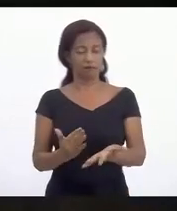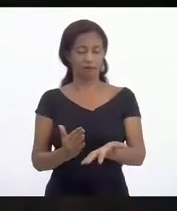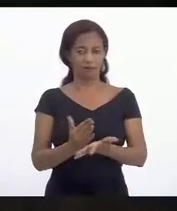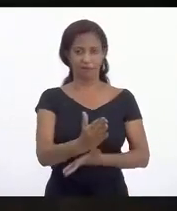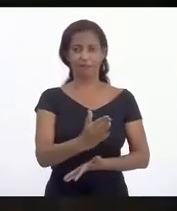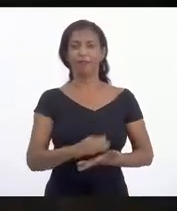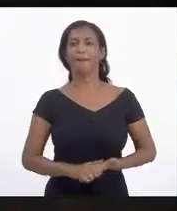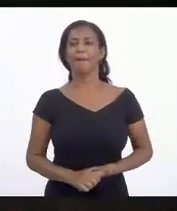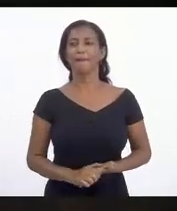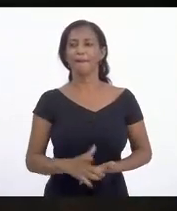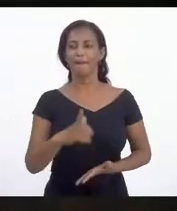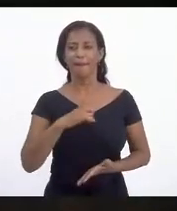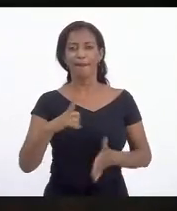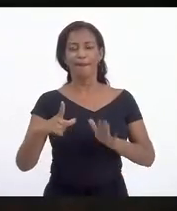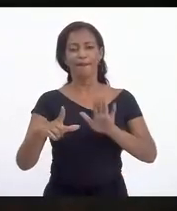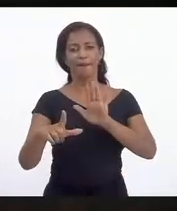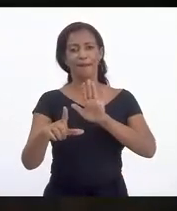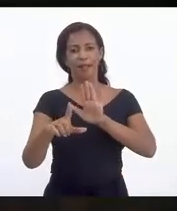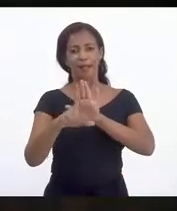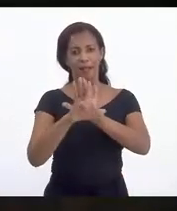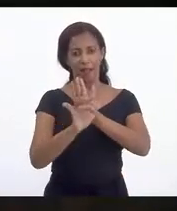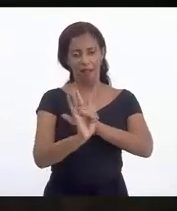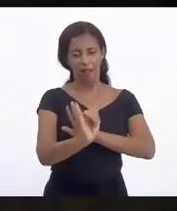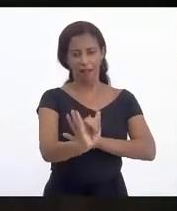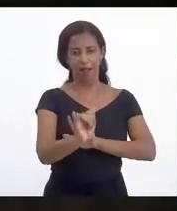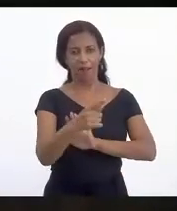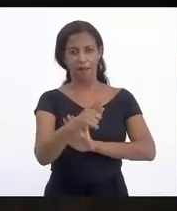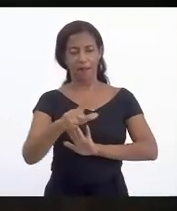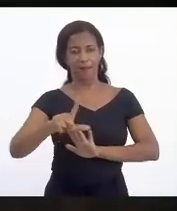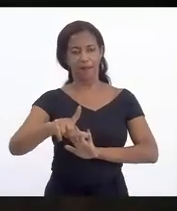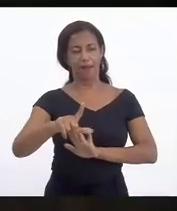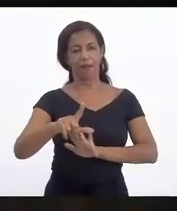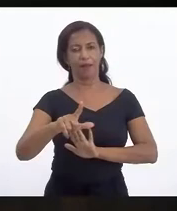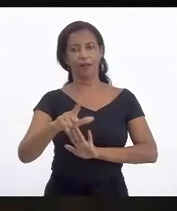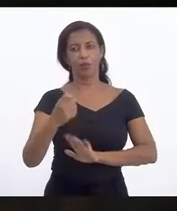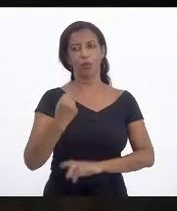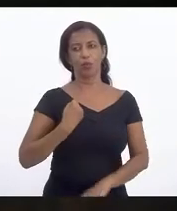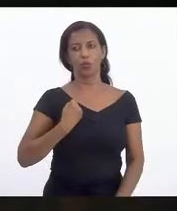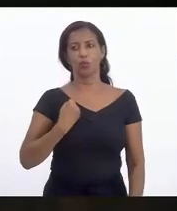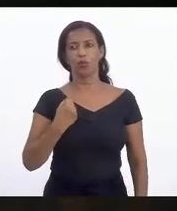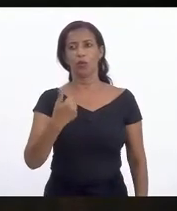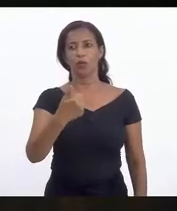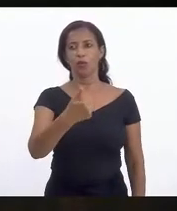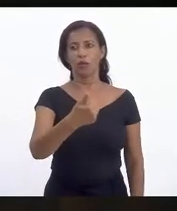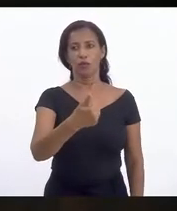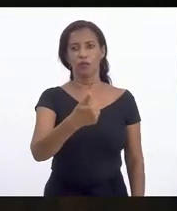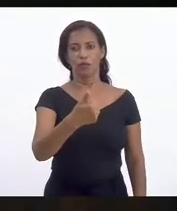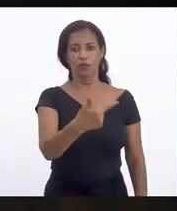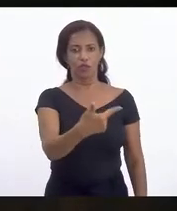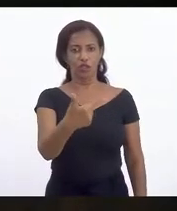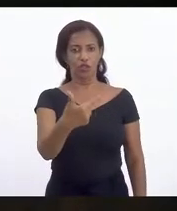estão, aprovado. Há sobre a mesa, inclusão na ordem do dia, do projeto número